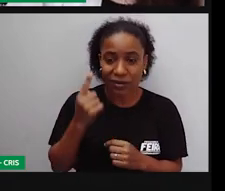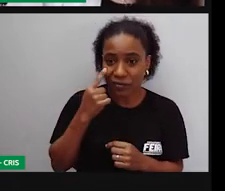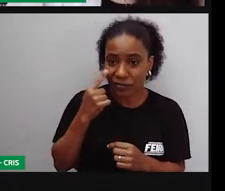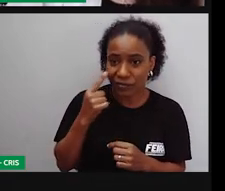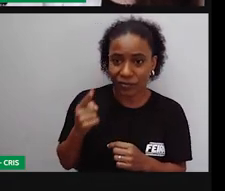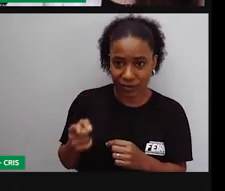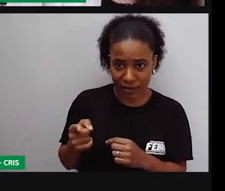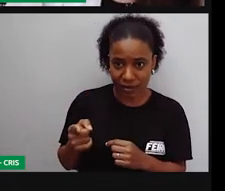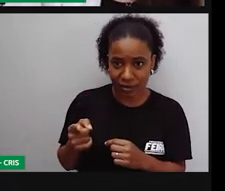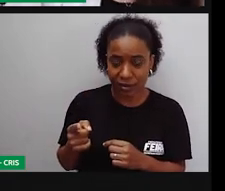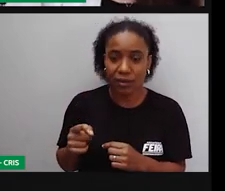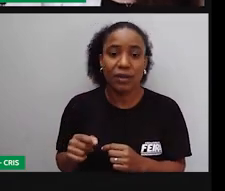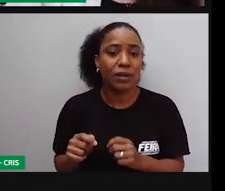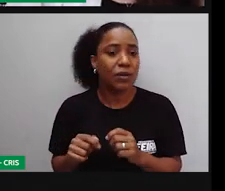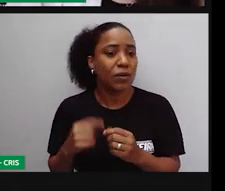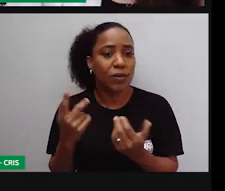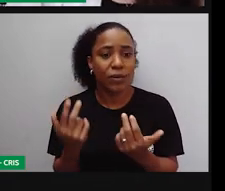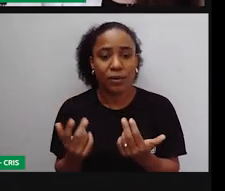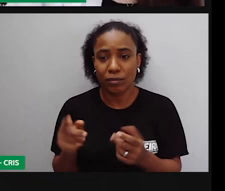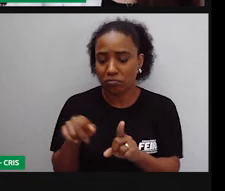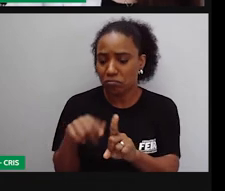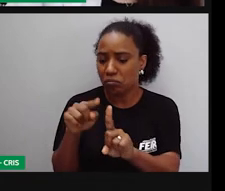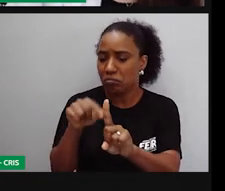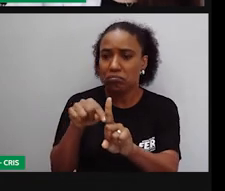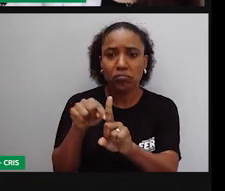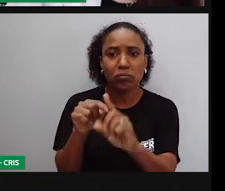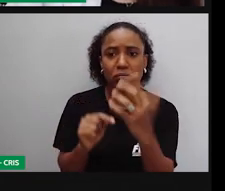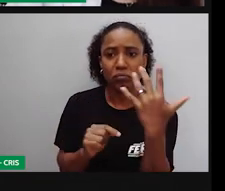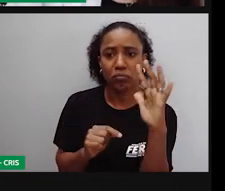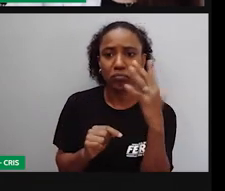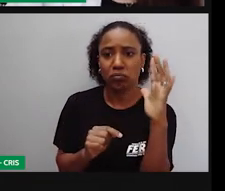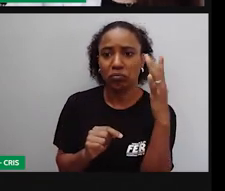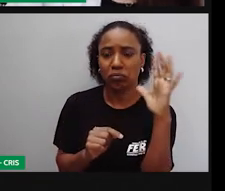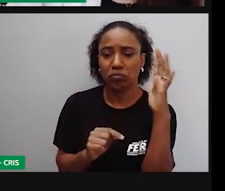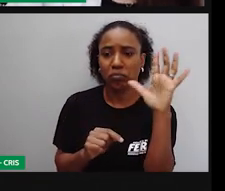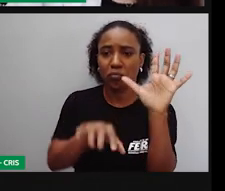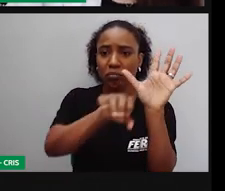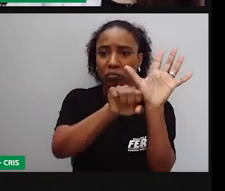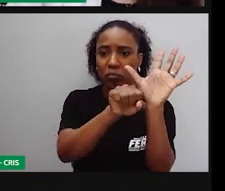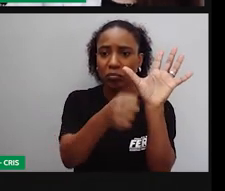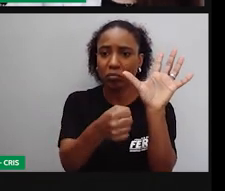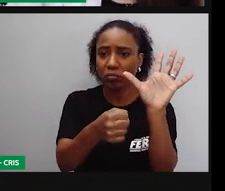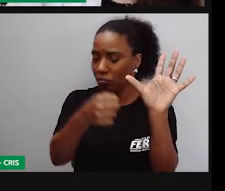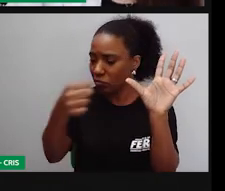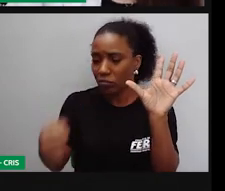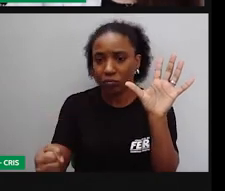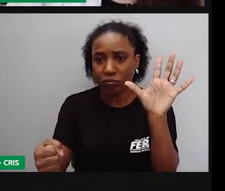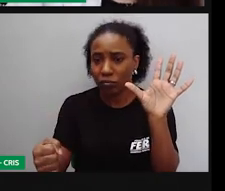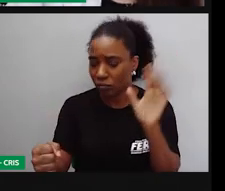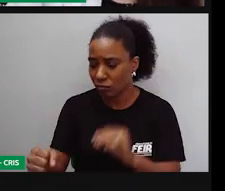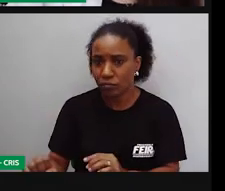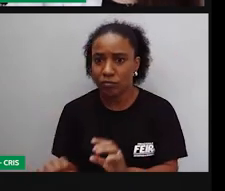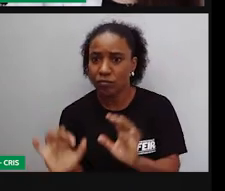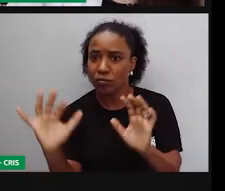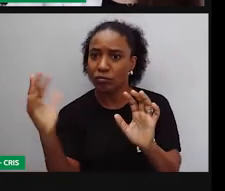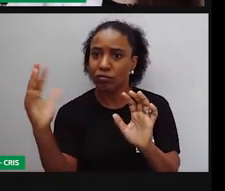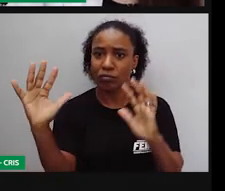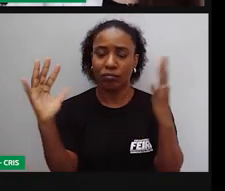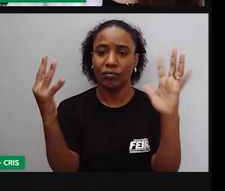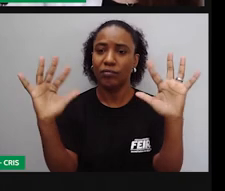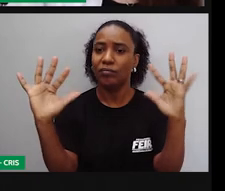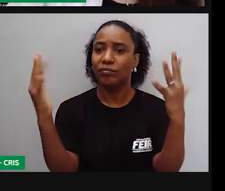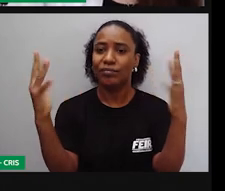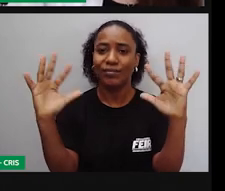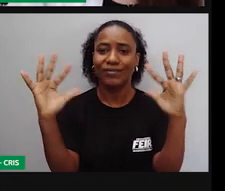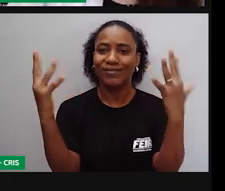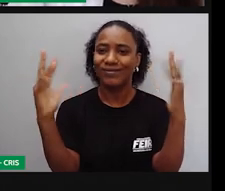reprodução assexuada, o mesmo ser originário ser idêntico ao outro,